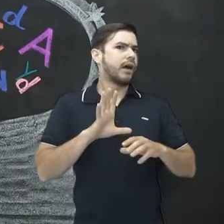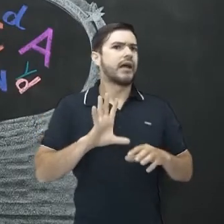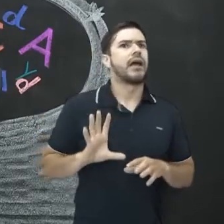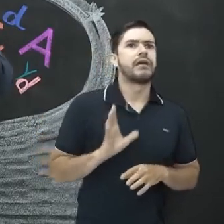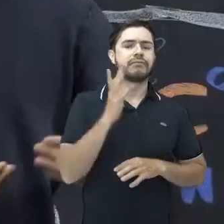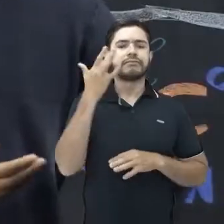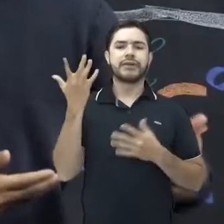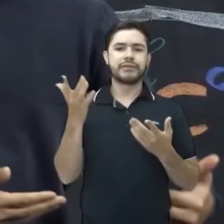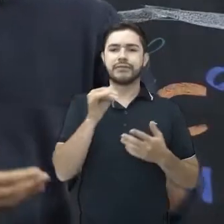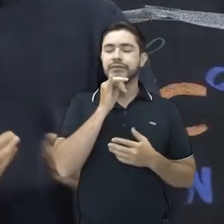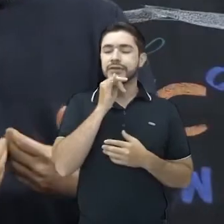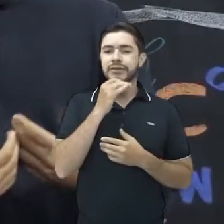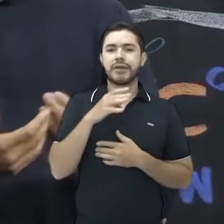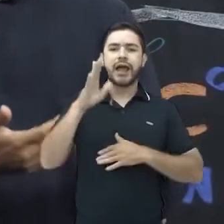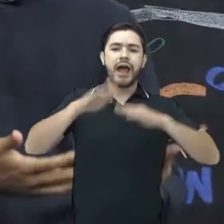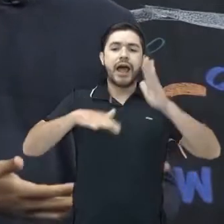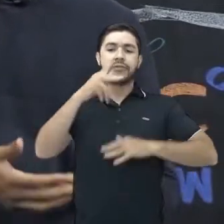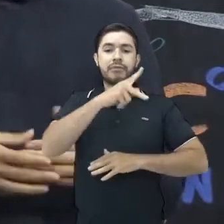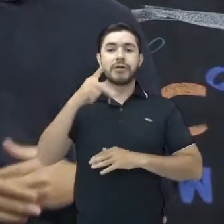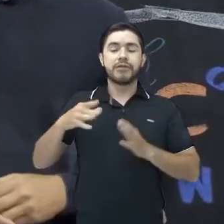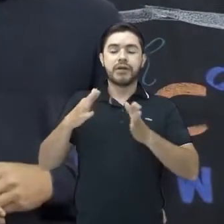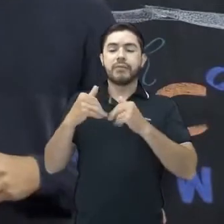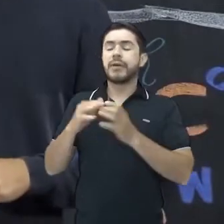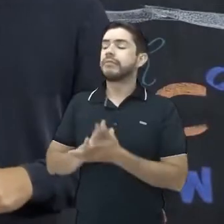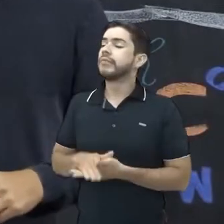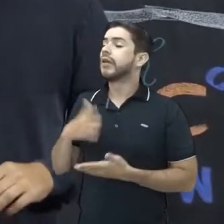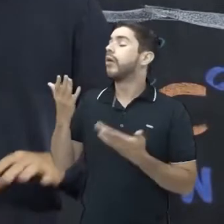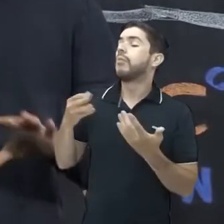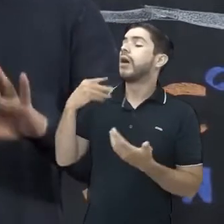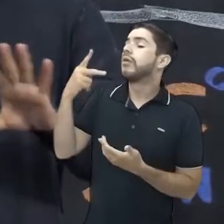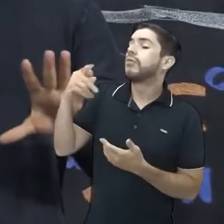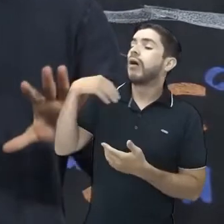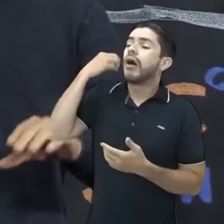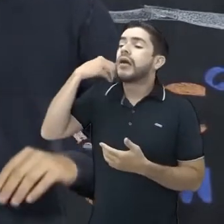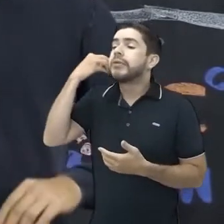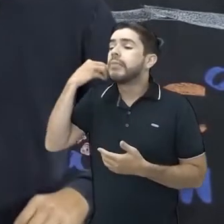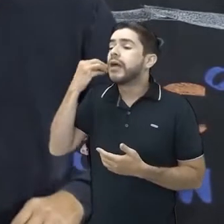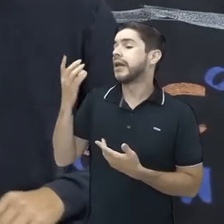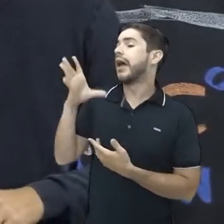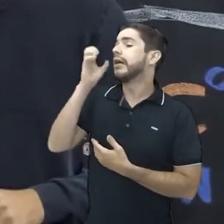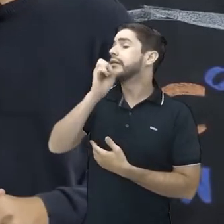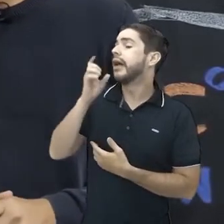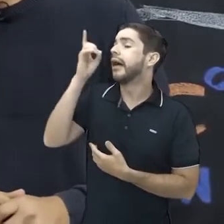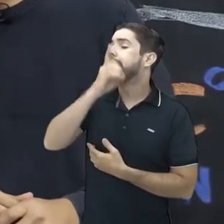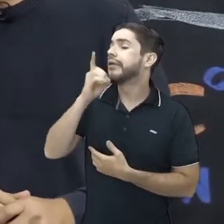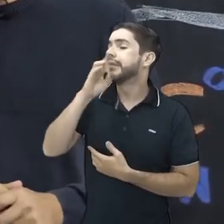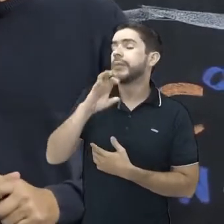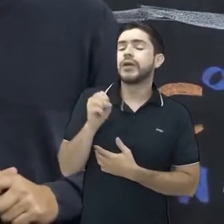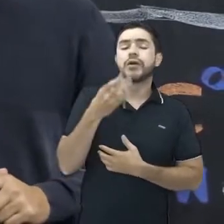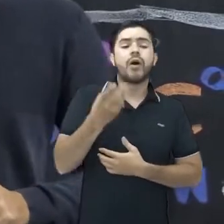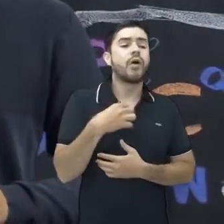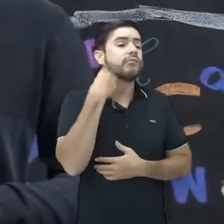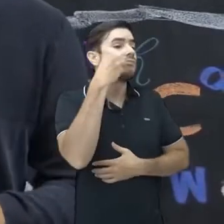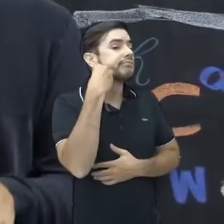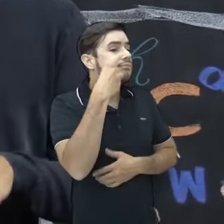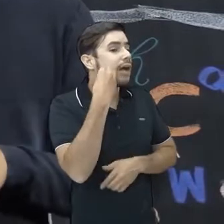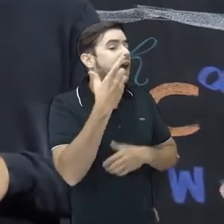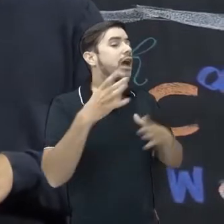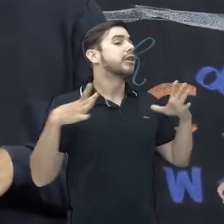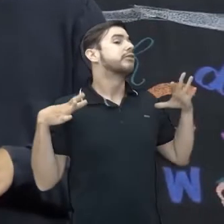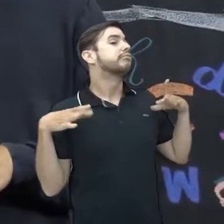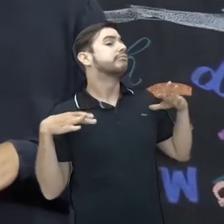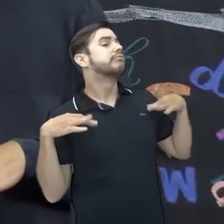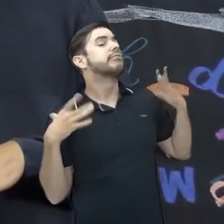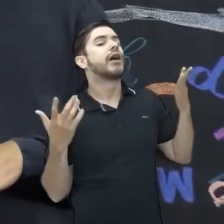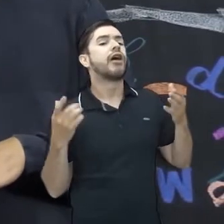relate como foi uma experiência que você teve no final de semana, ou aquele típico medo de ter que relatar como foi as suas férias quando você volta às aulas.